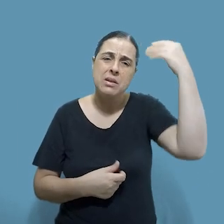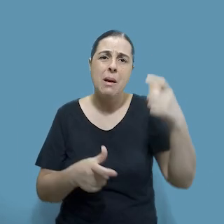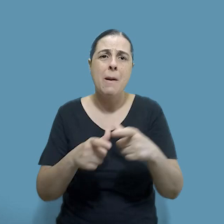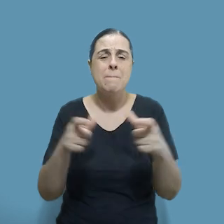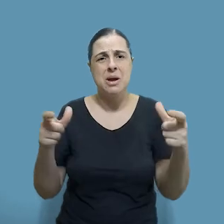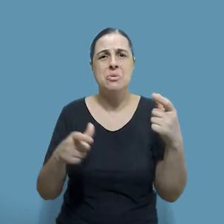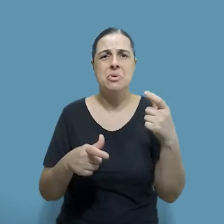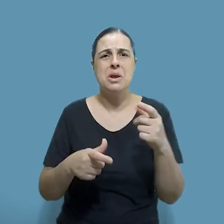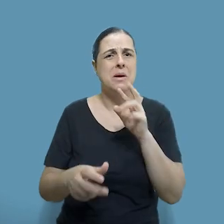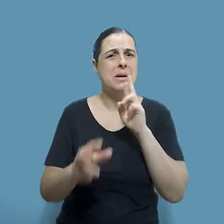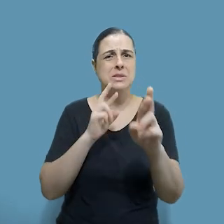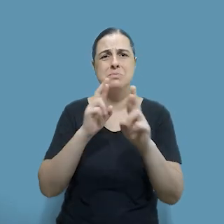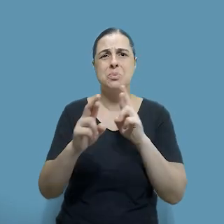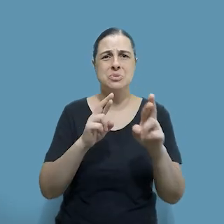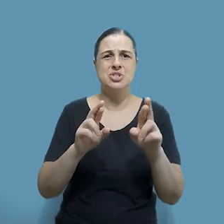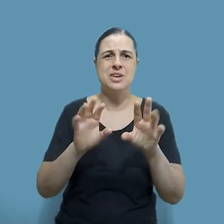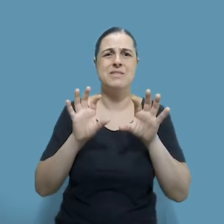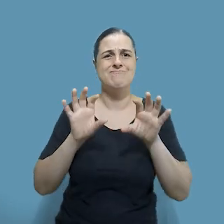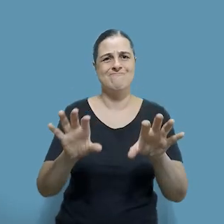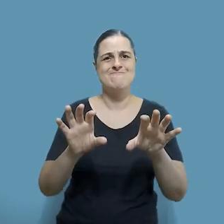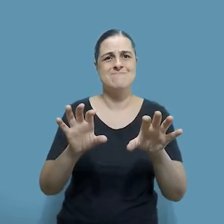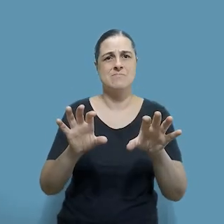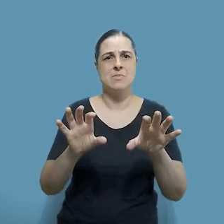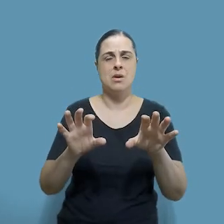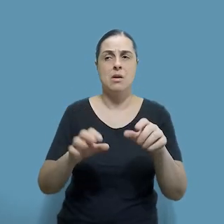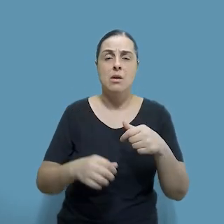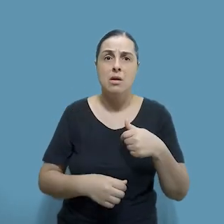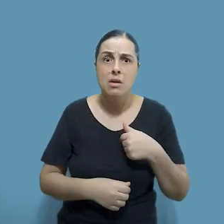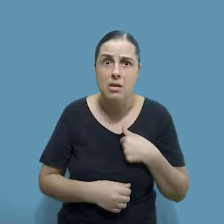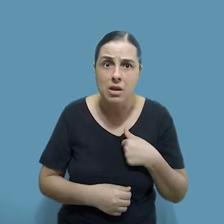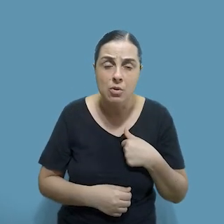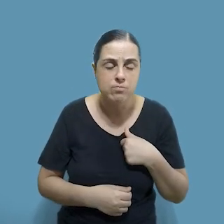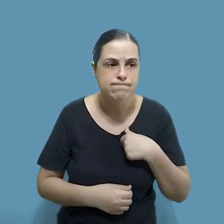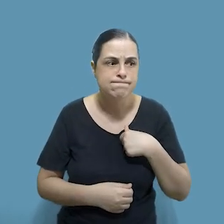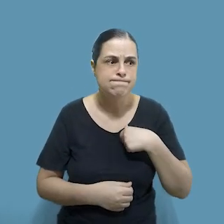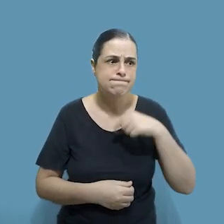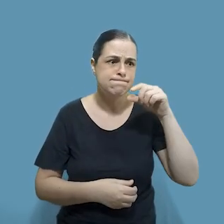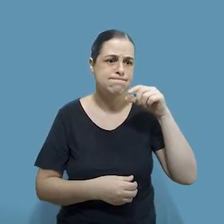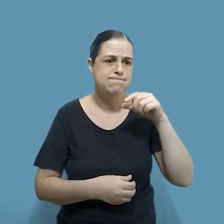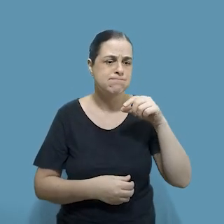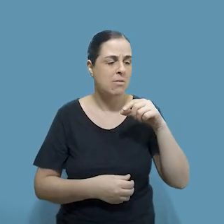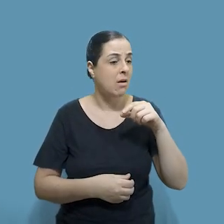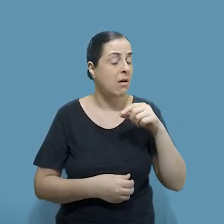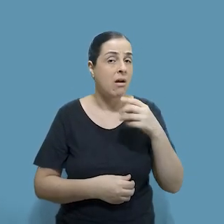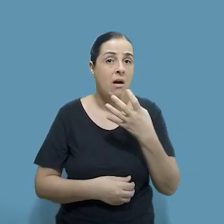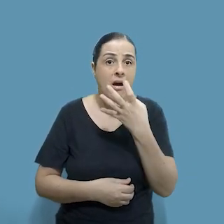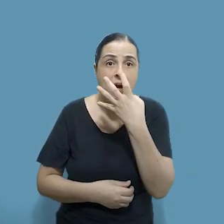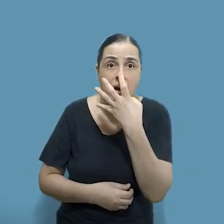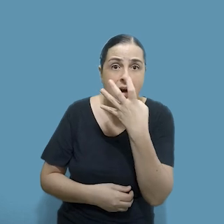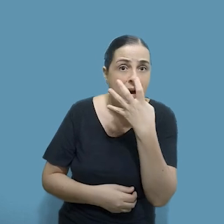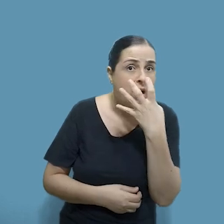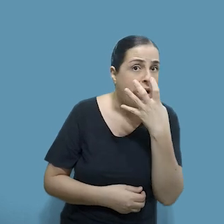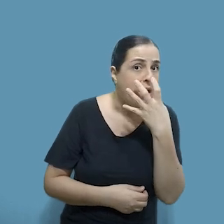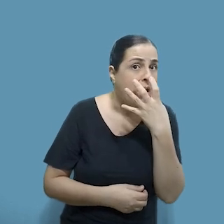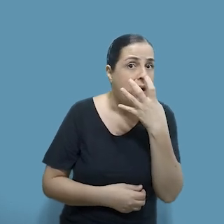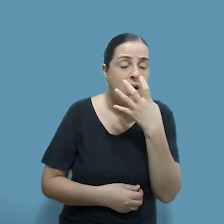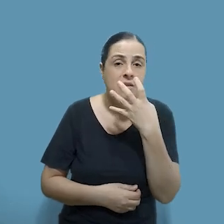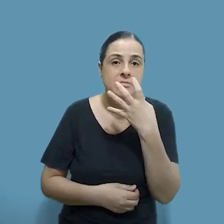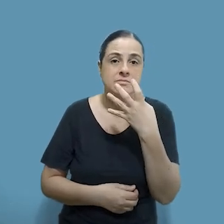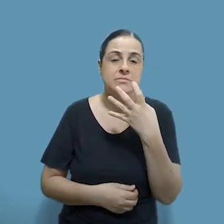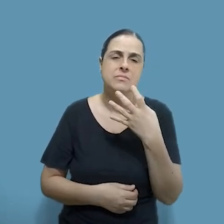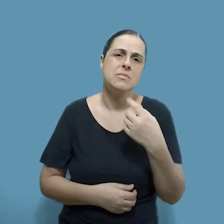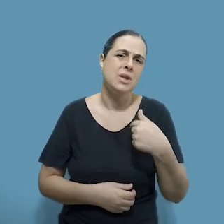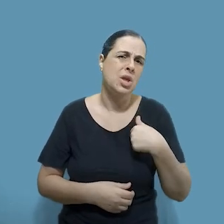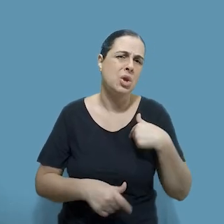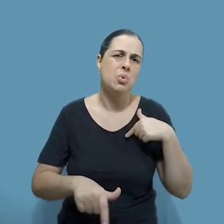minha visão mudou totalmente, né? Eu me apaixonei, foi uma pesquisa que foi feita por vários anos de forma voluntária,